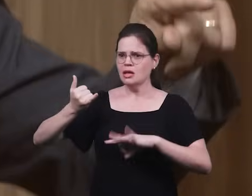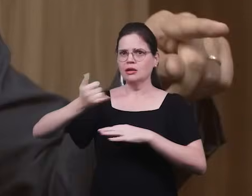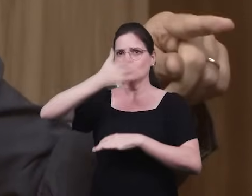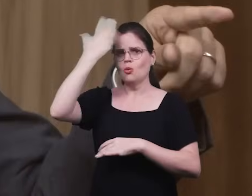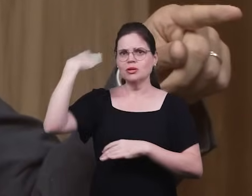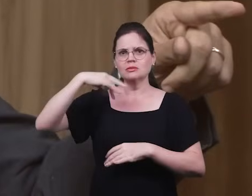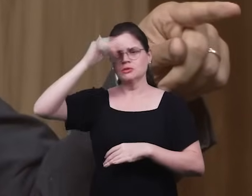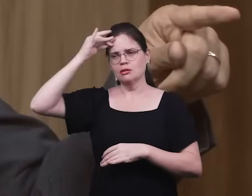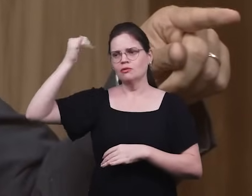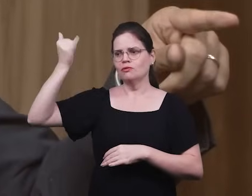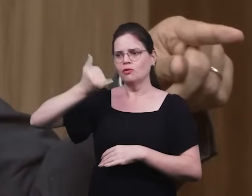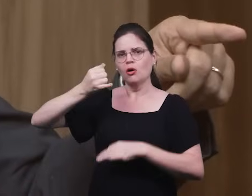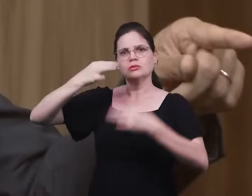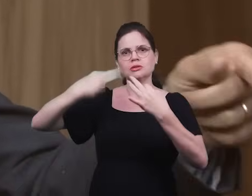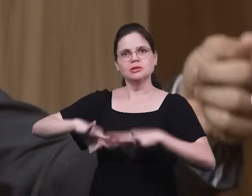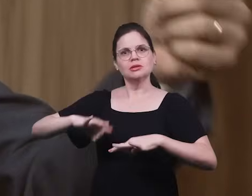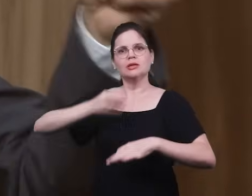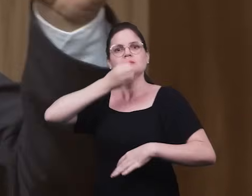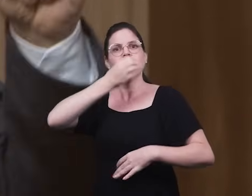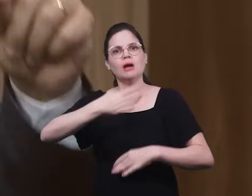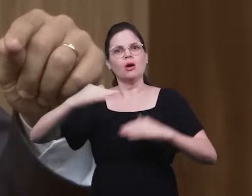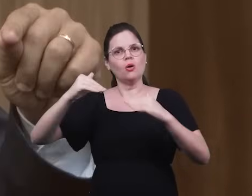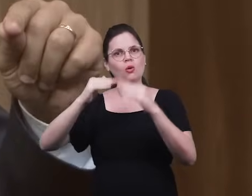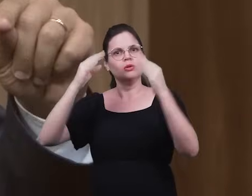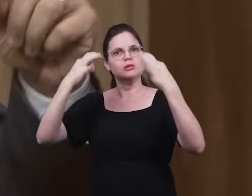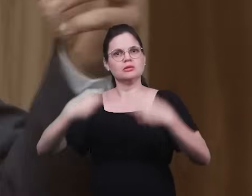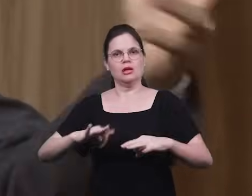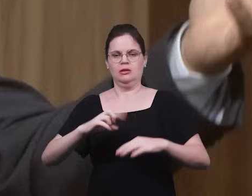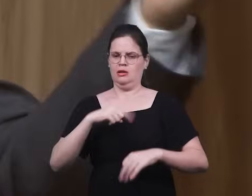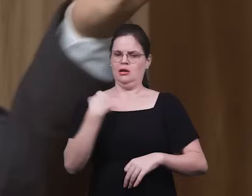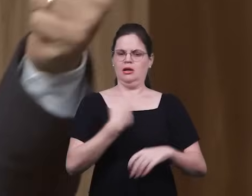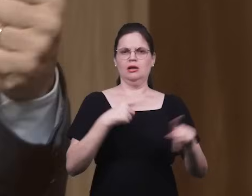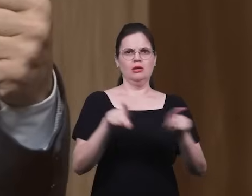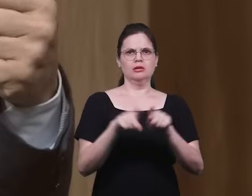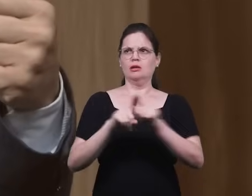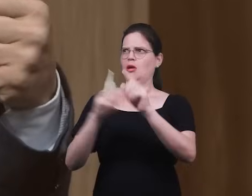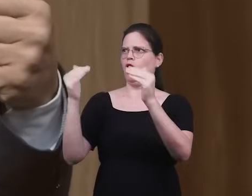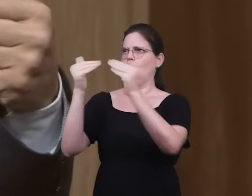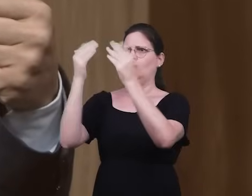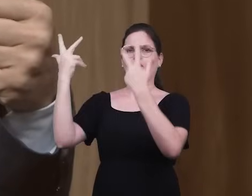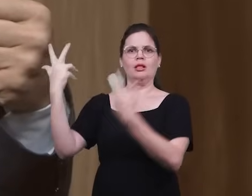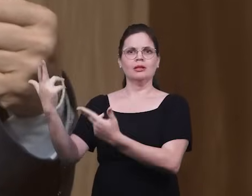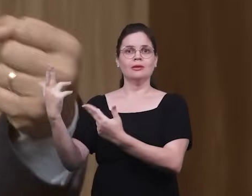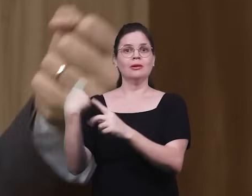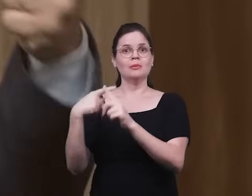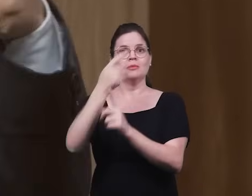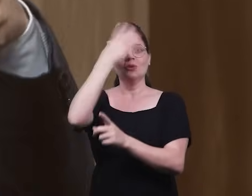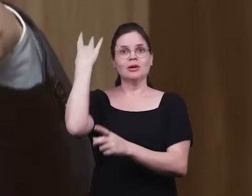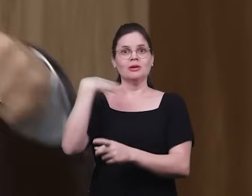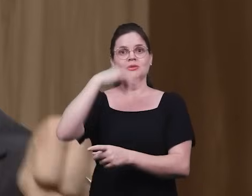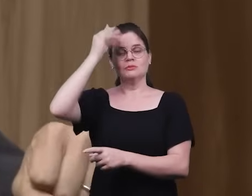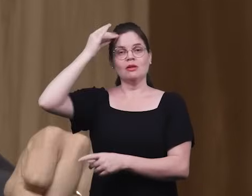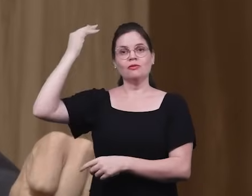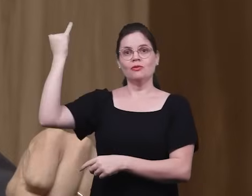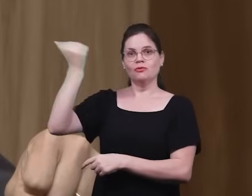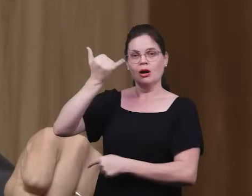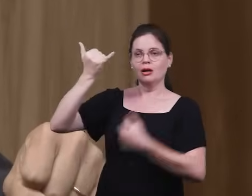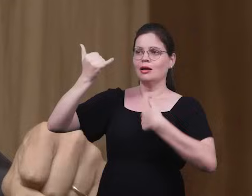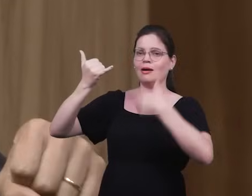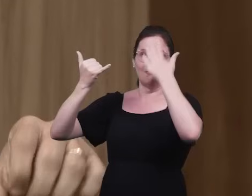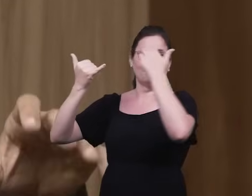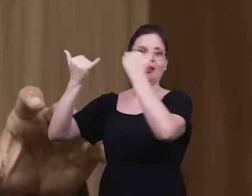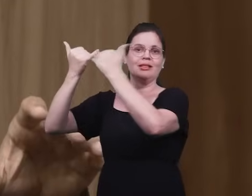e a nós que coisa então quando nós Recebemos a voz do Espírito Santo nós nos submetemos a